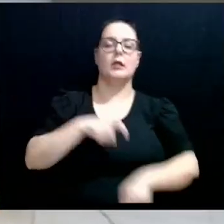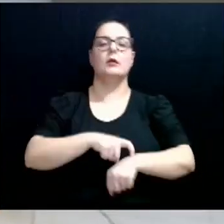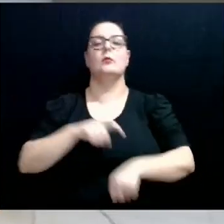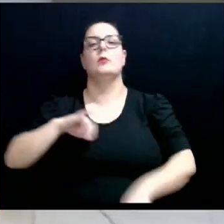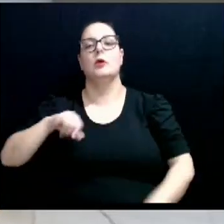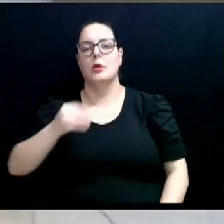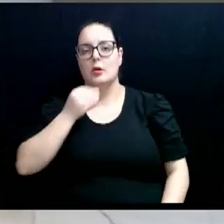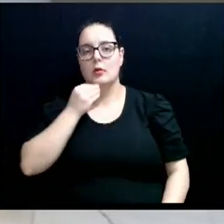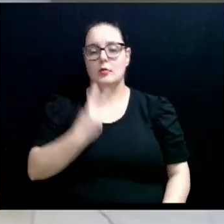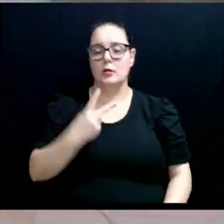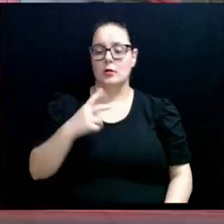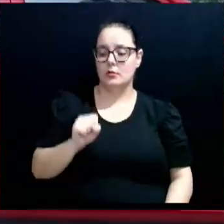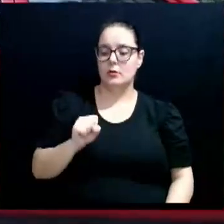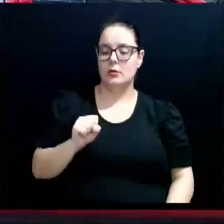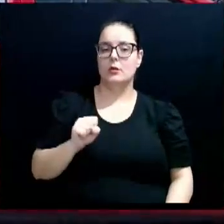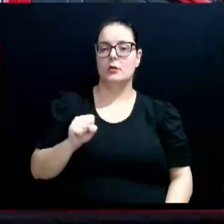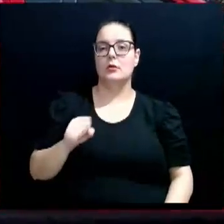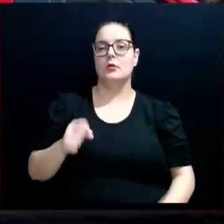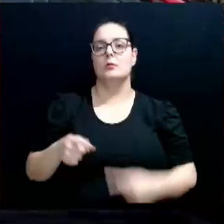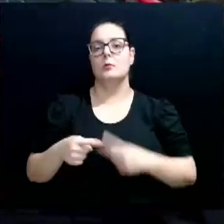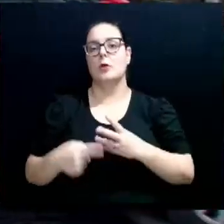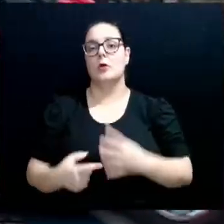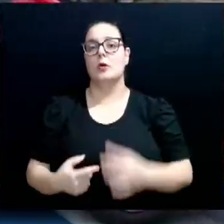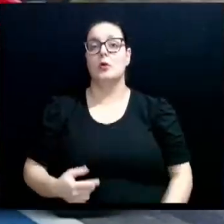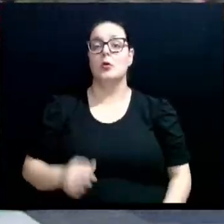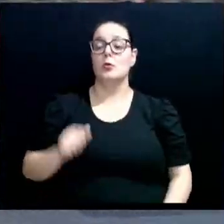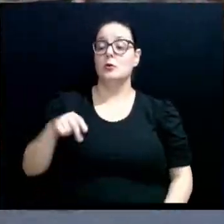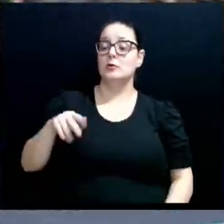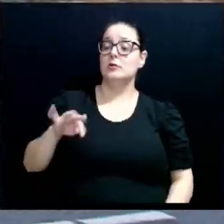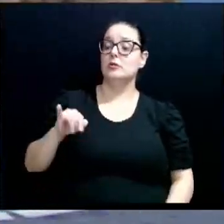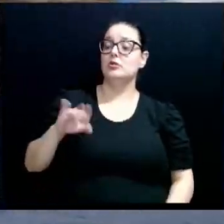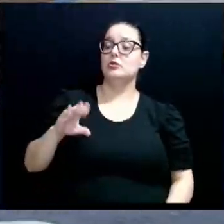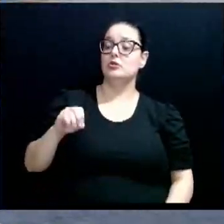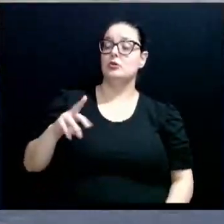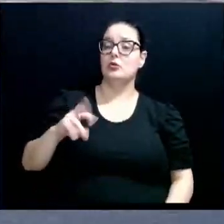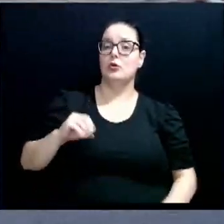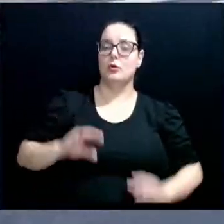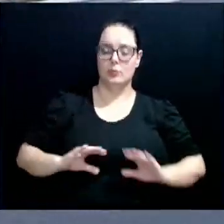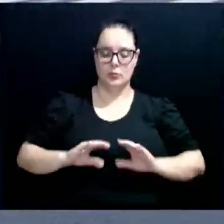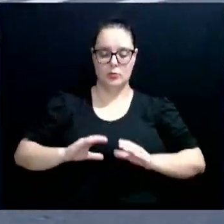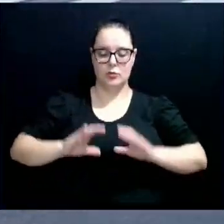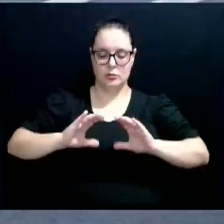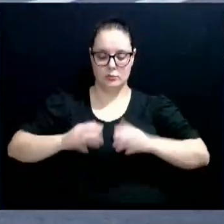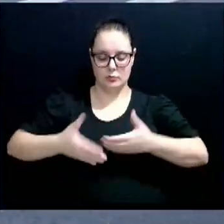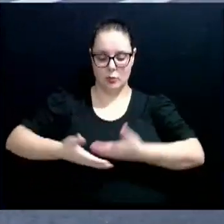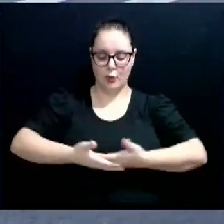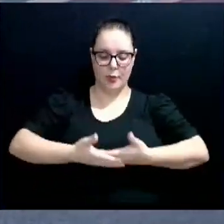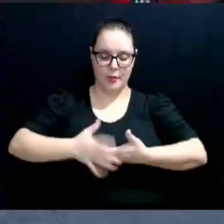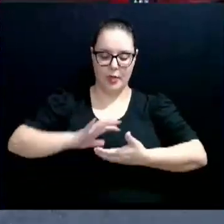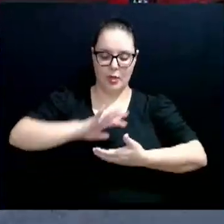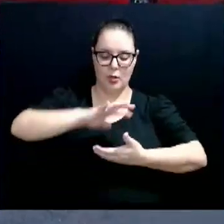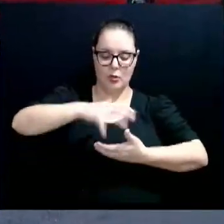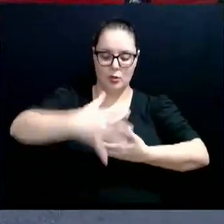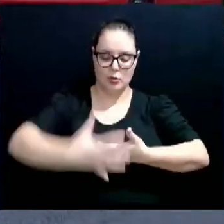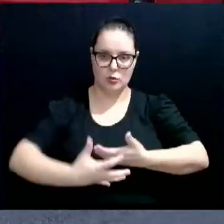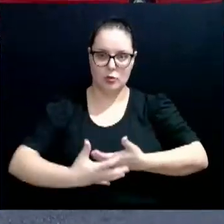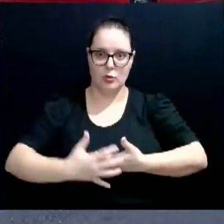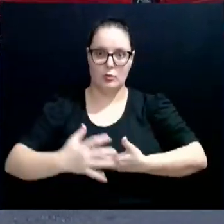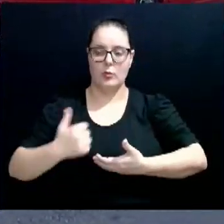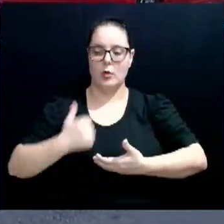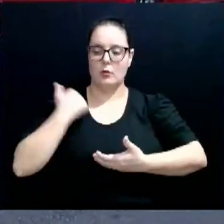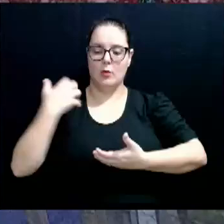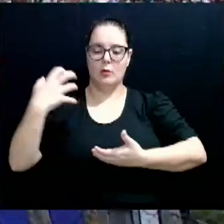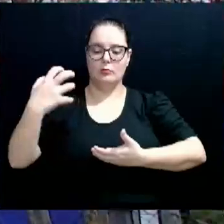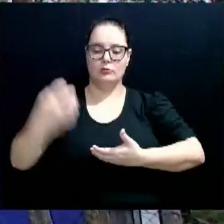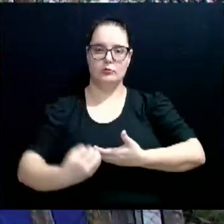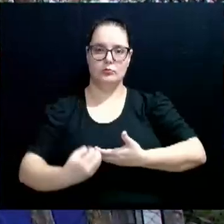quando os anticorpos ali, eles passam pela placenta para o bebê. Então é nessa fase da gestação que essa transferência de anticorpo da mãe para o bebê